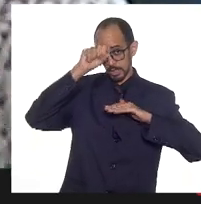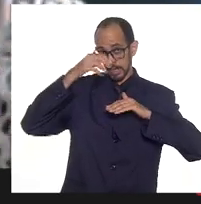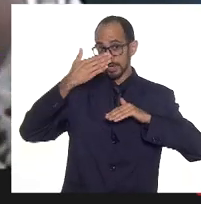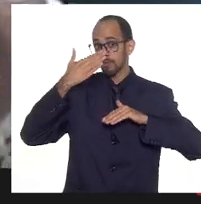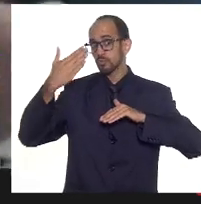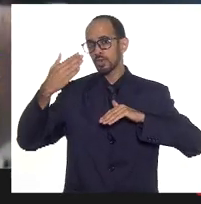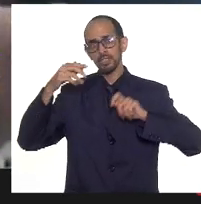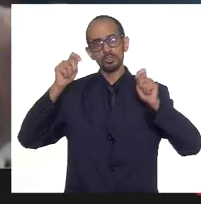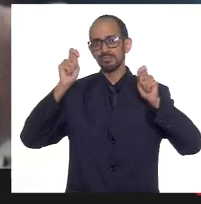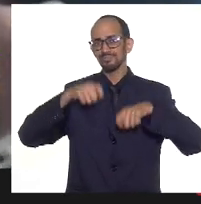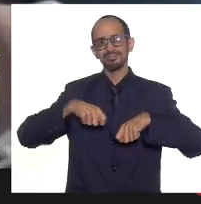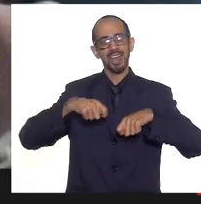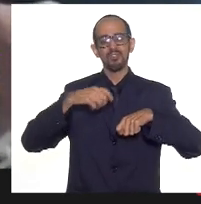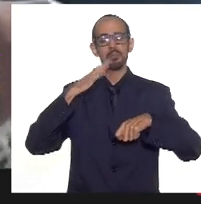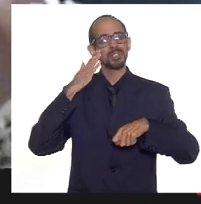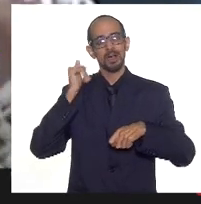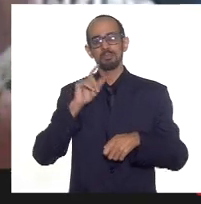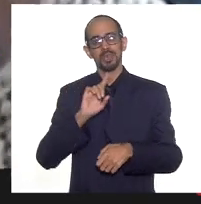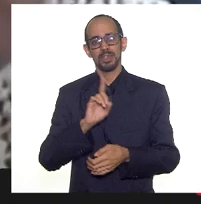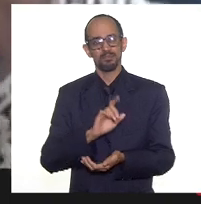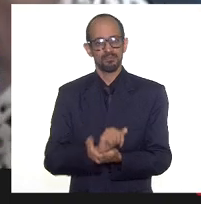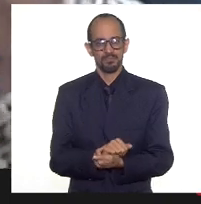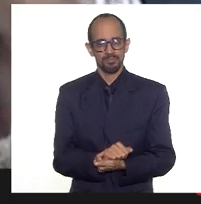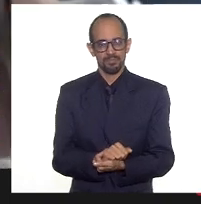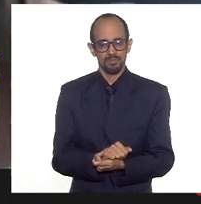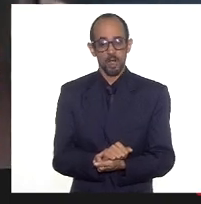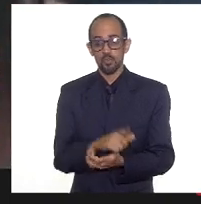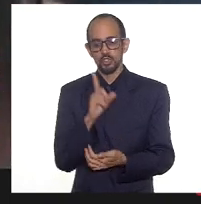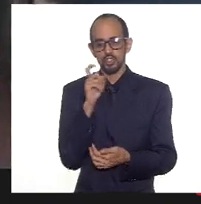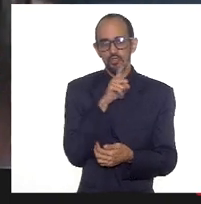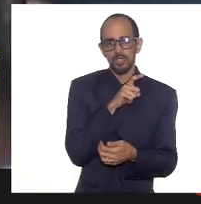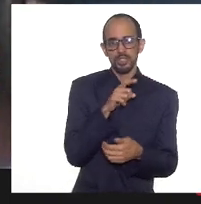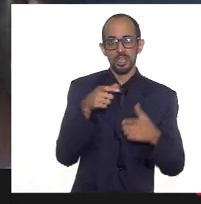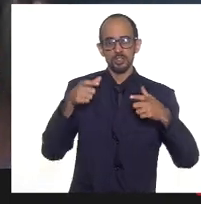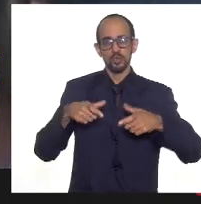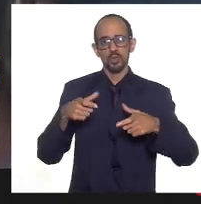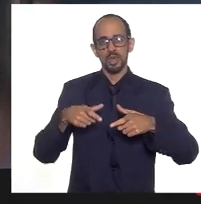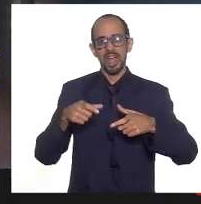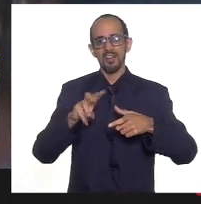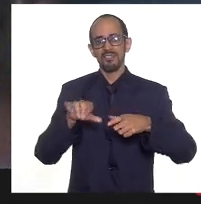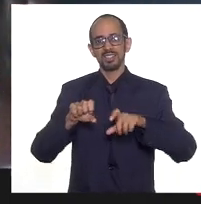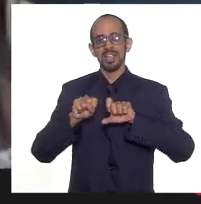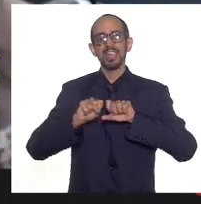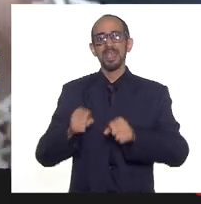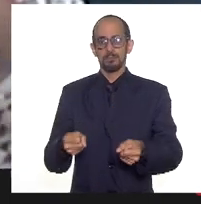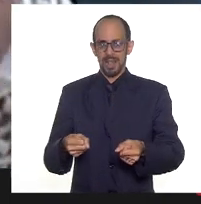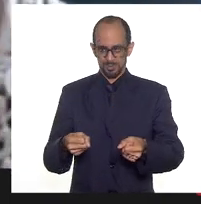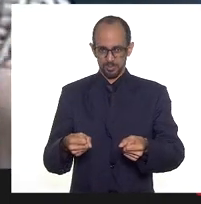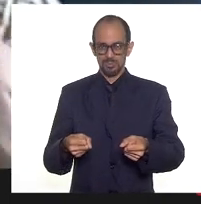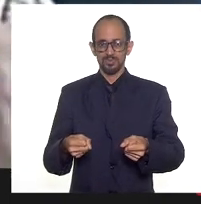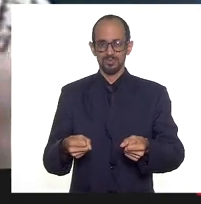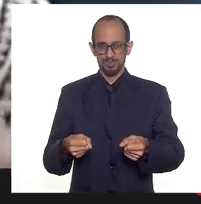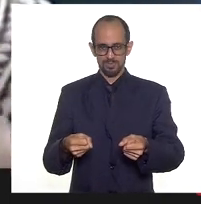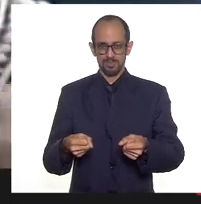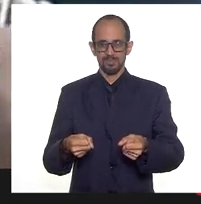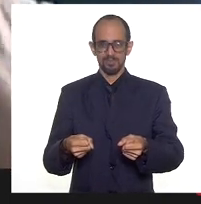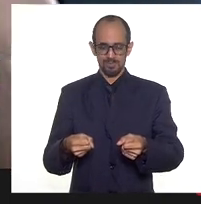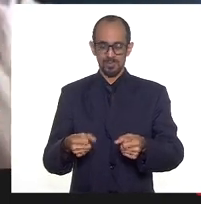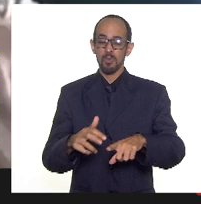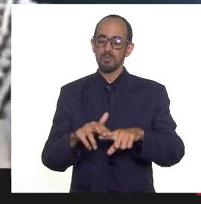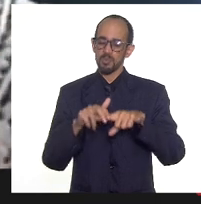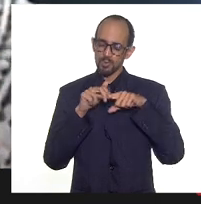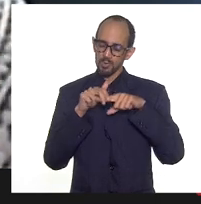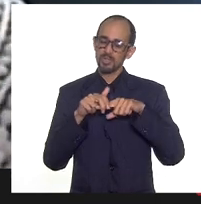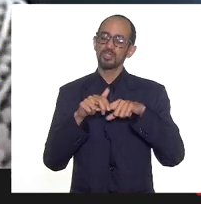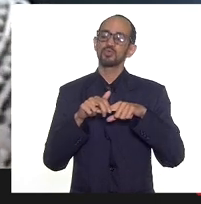você não tinha como saber do que se tratava. Então, dificilmente, esse lugar seria objeto de um ataque, né? É nesse sentido que eu quis